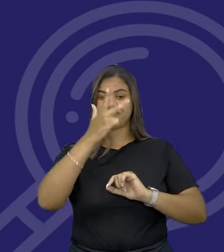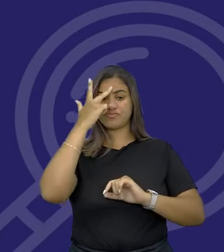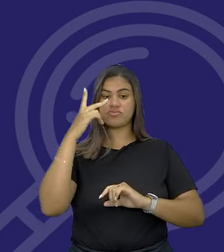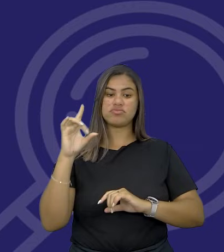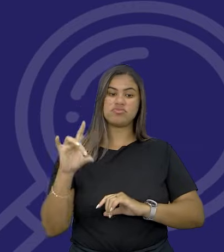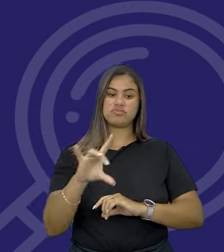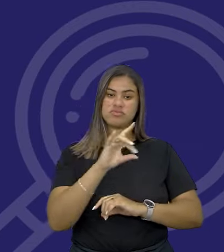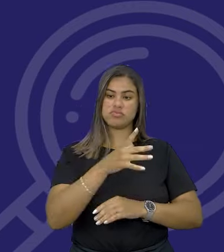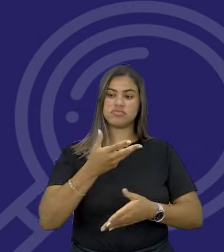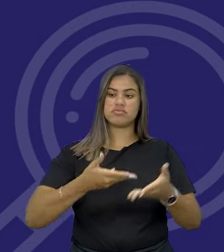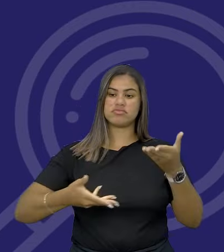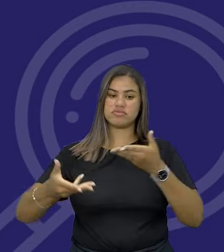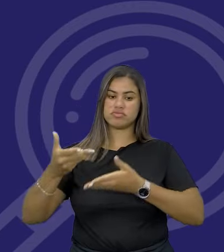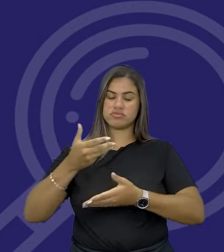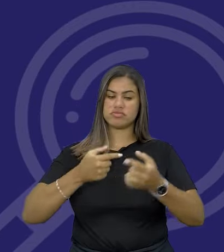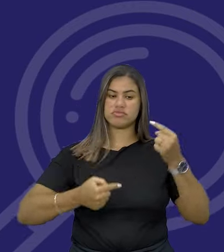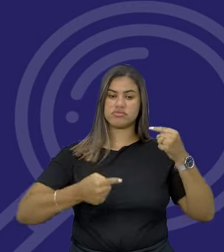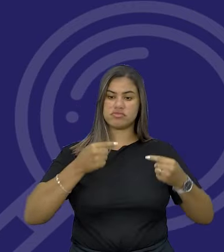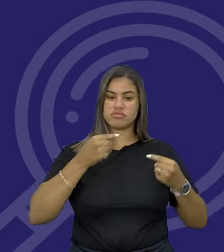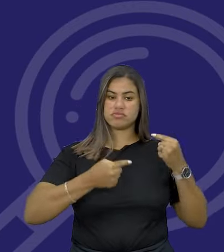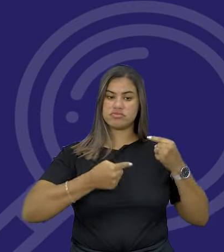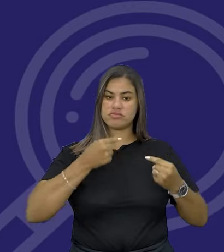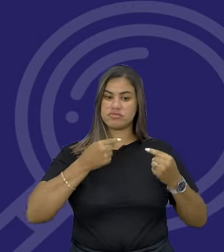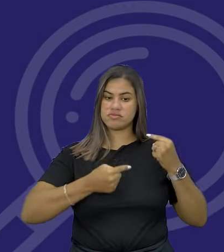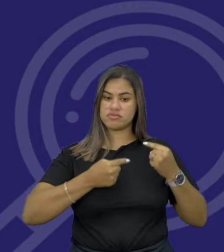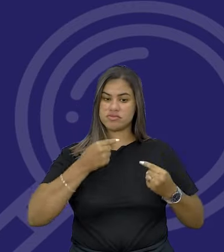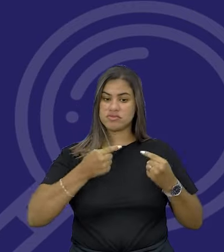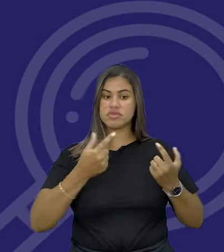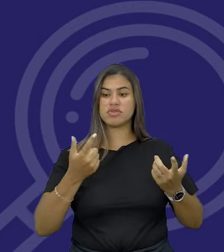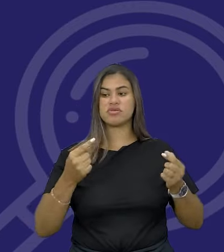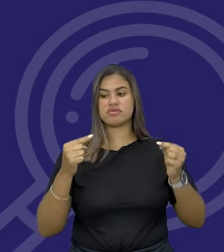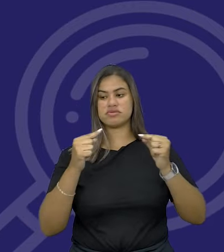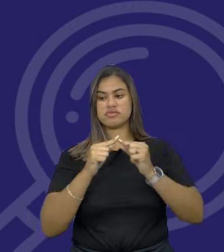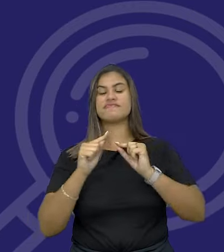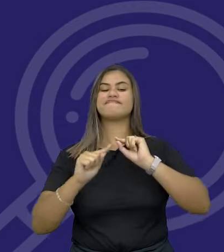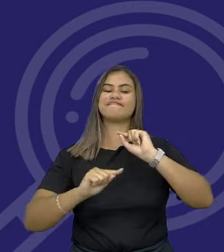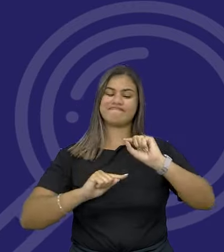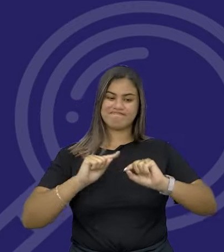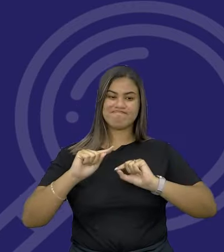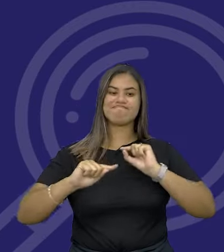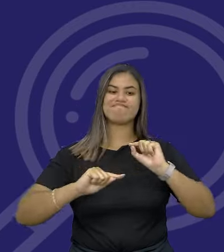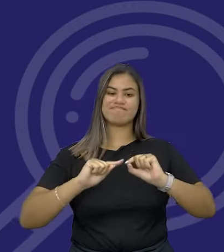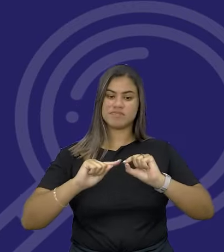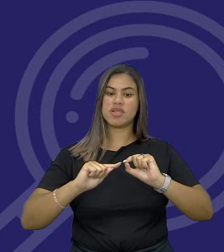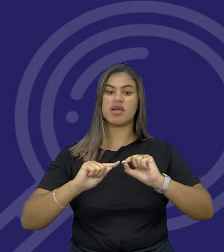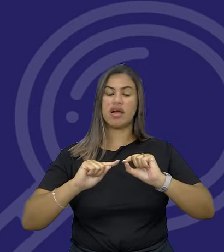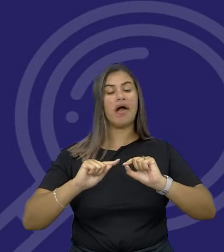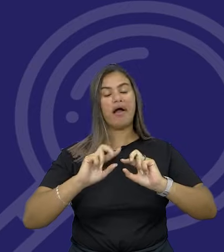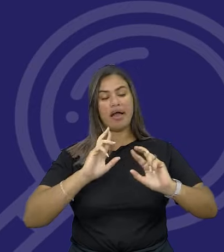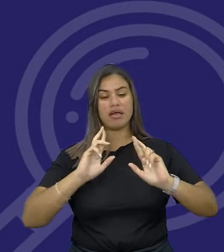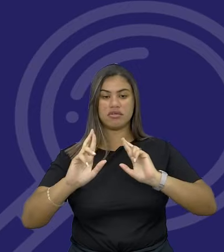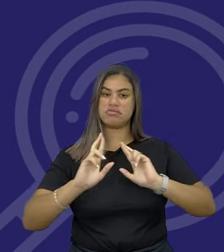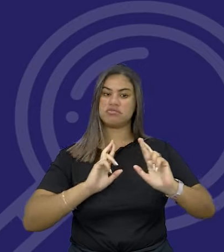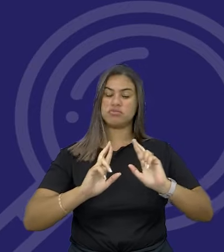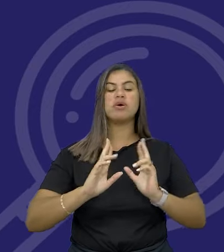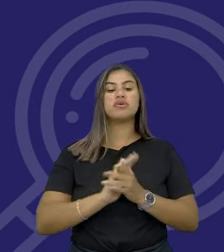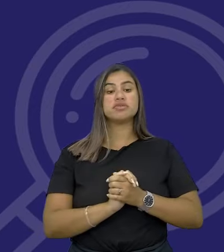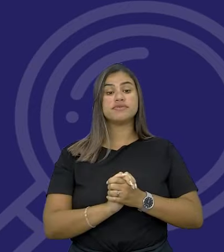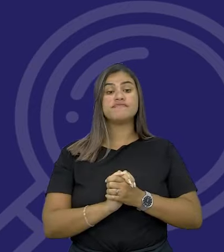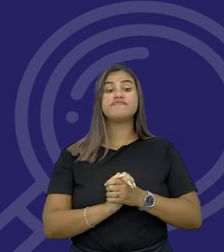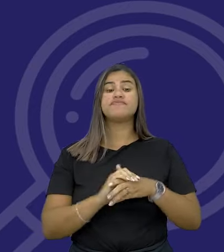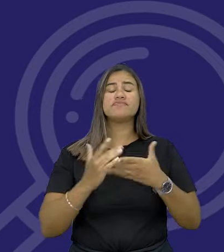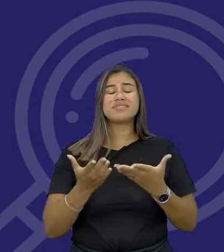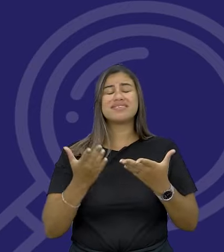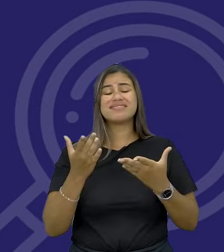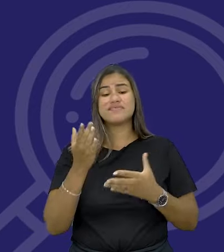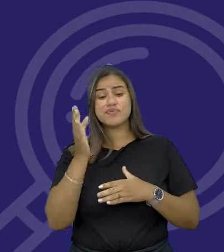sendo mediador, discutir sobre o que está sendo, como foi realizada cada resolução. É curioso que,